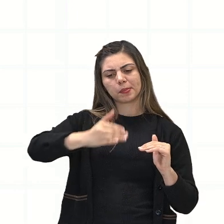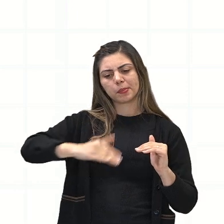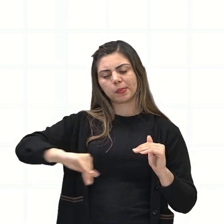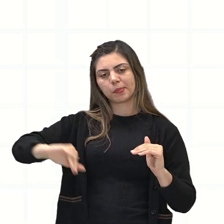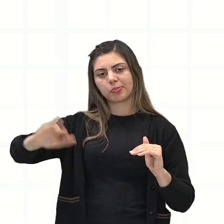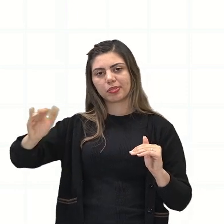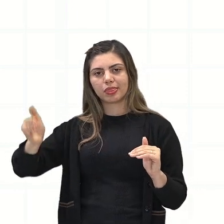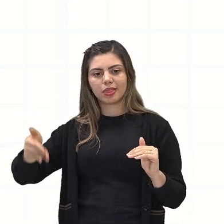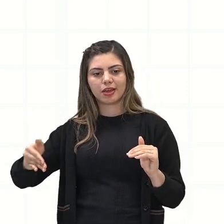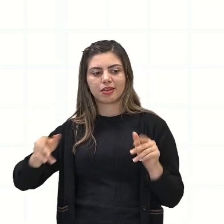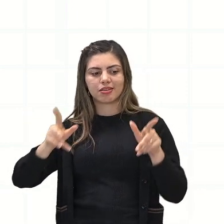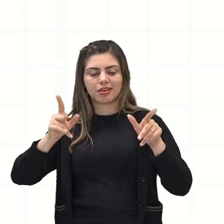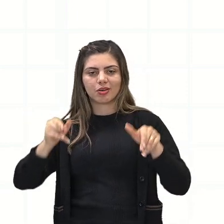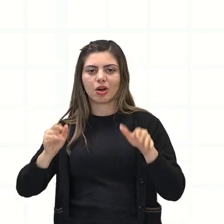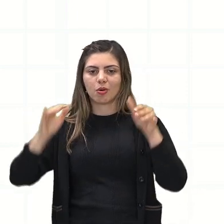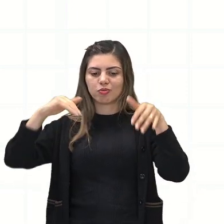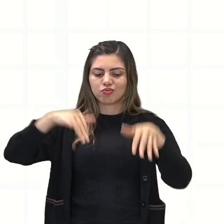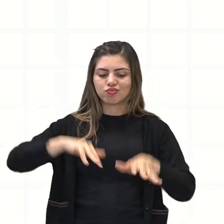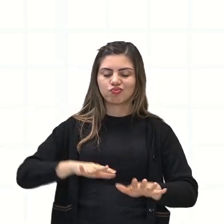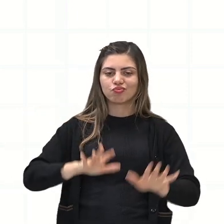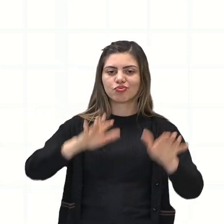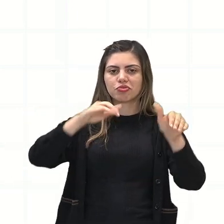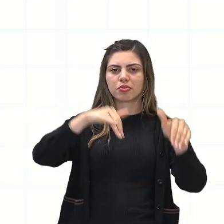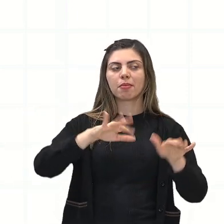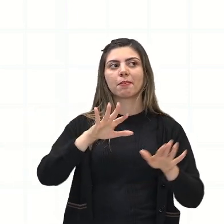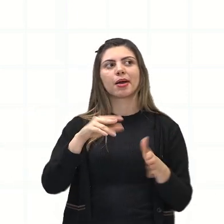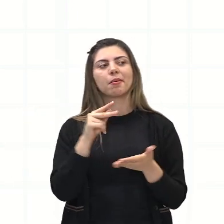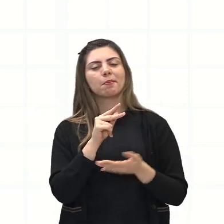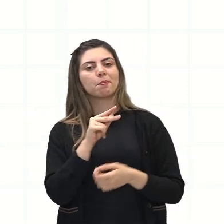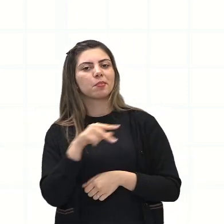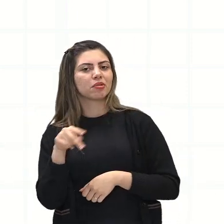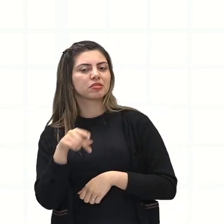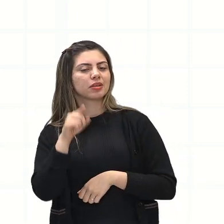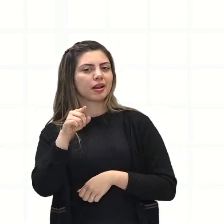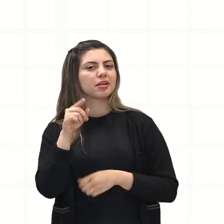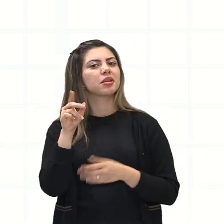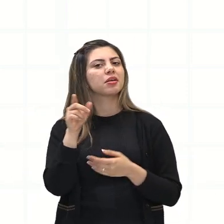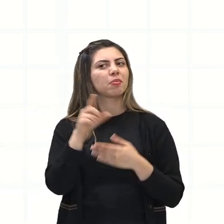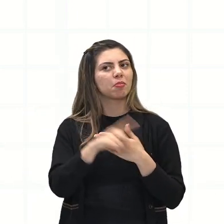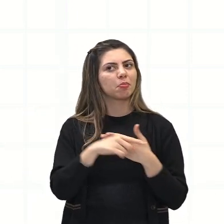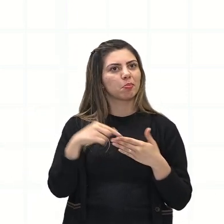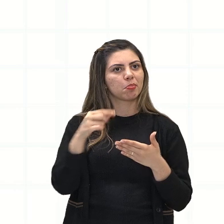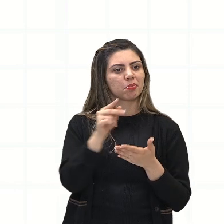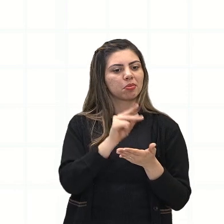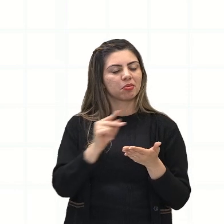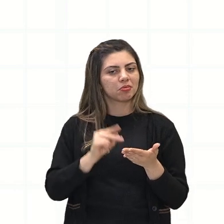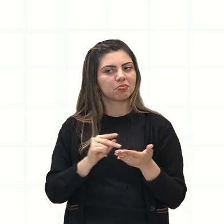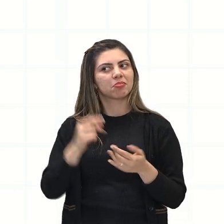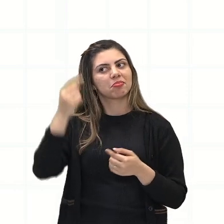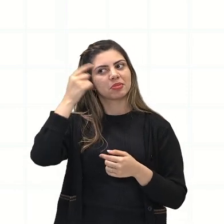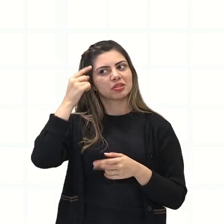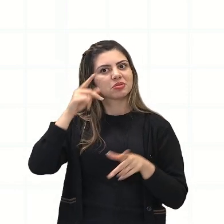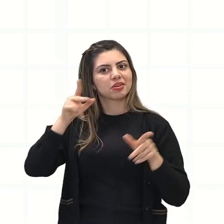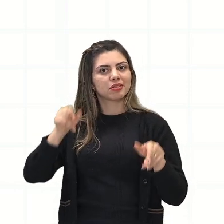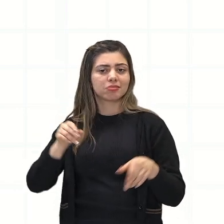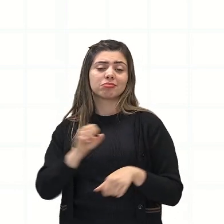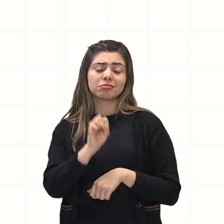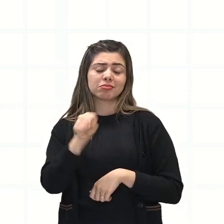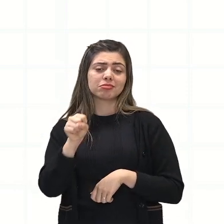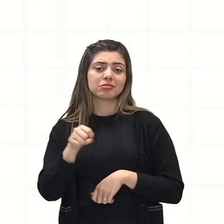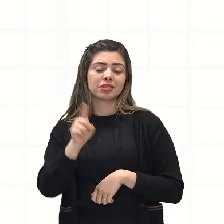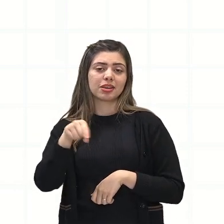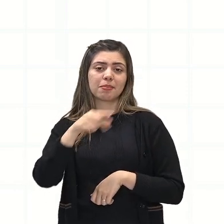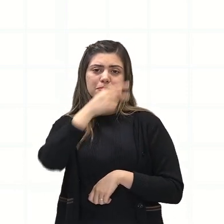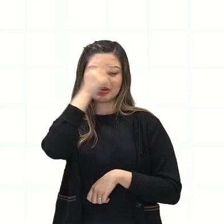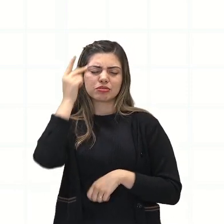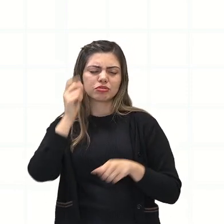onda. Professor, então esse poeta pensou em tudo isso? Muito provavelmente. Estamos falando de pessoas que realmente